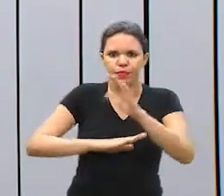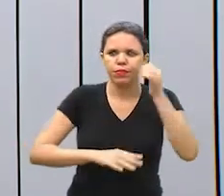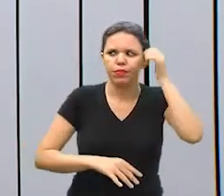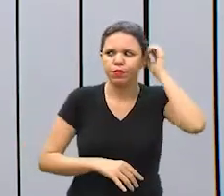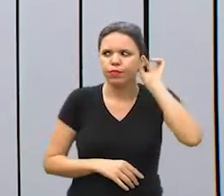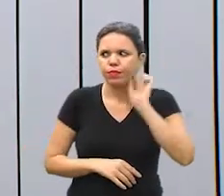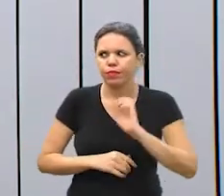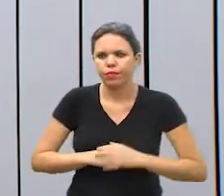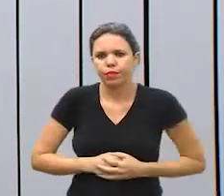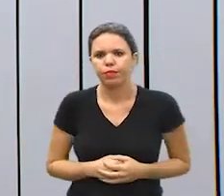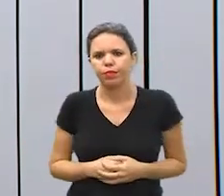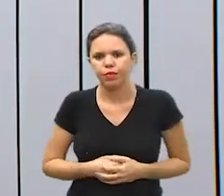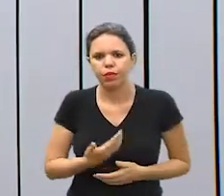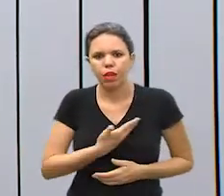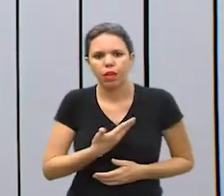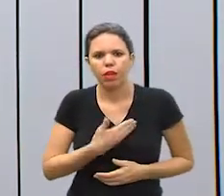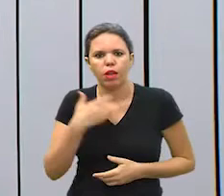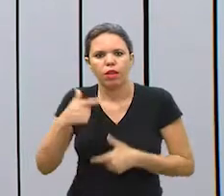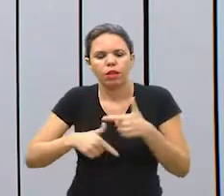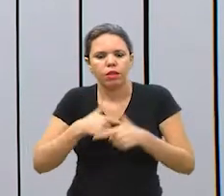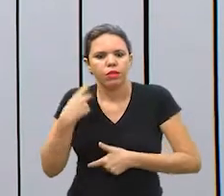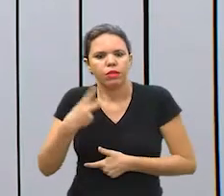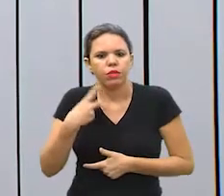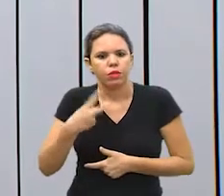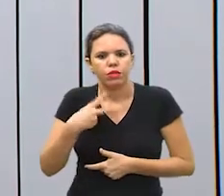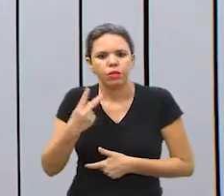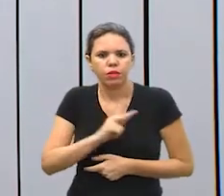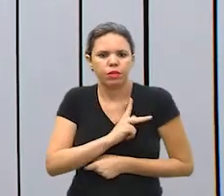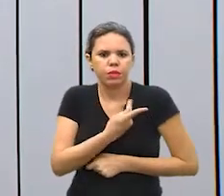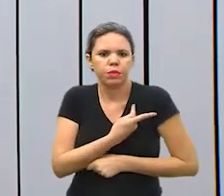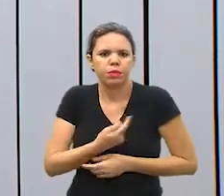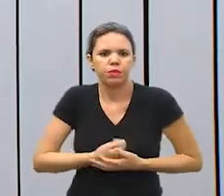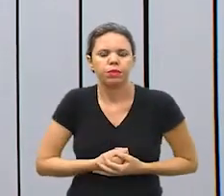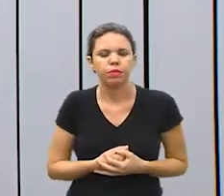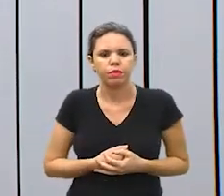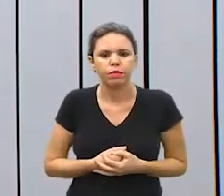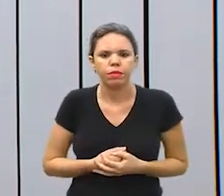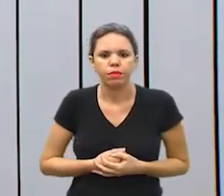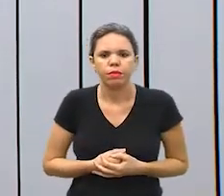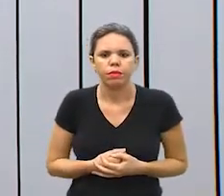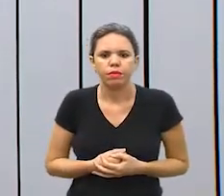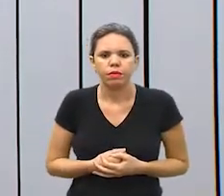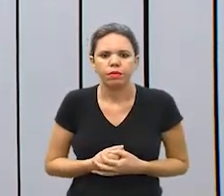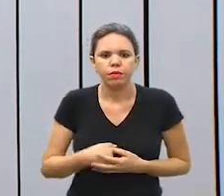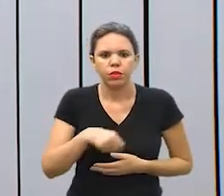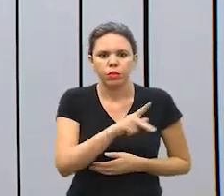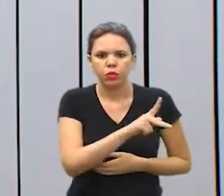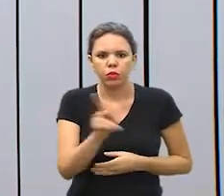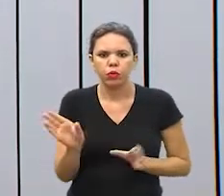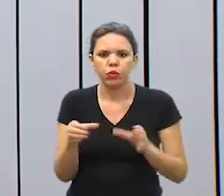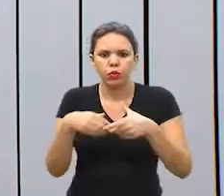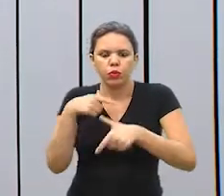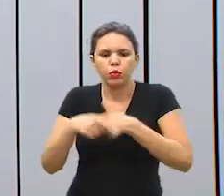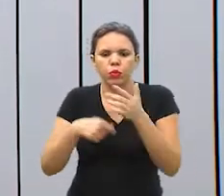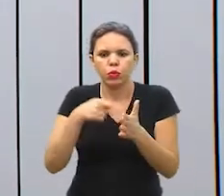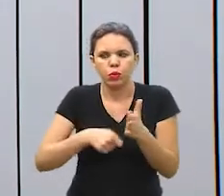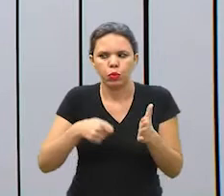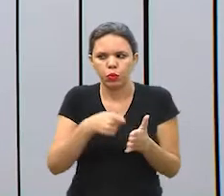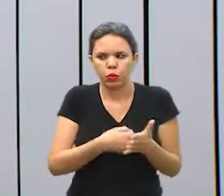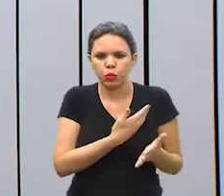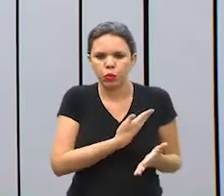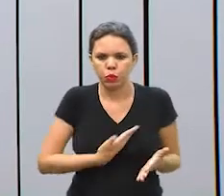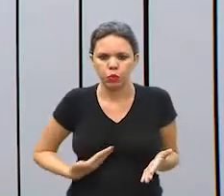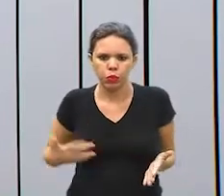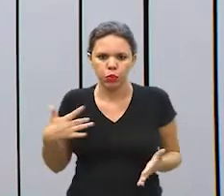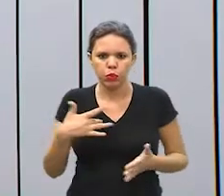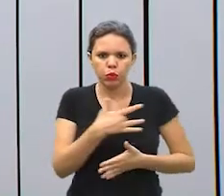Câmara, meu colega de parlamento, o vereador Paulo Haddad, presidente da Comissão de Política